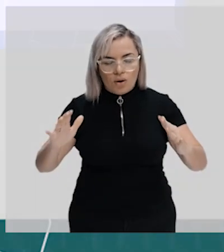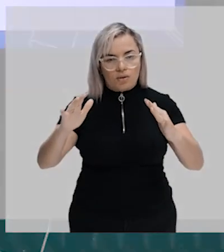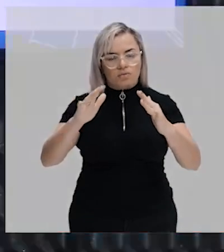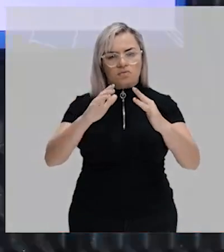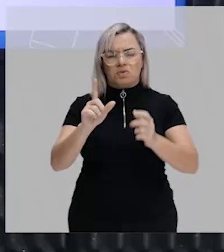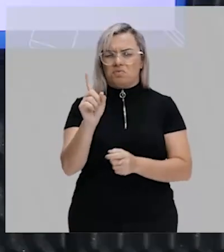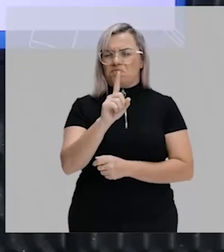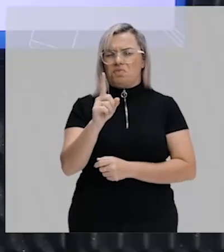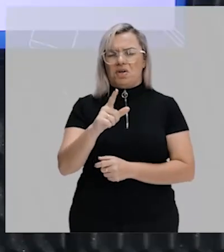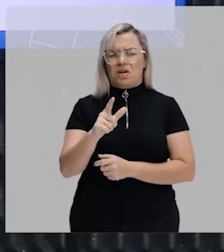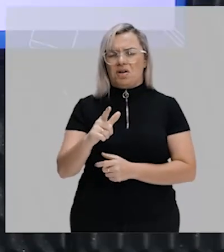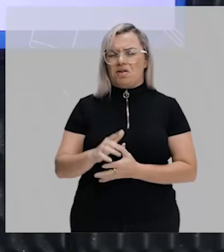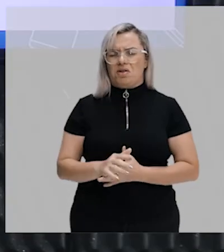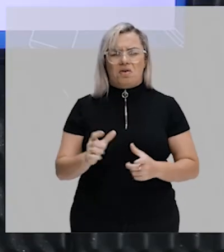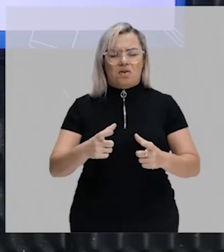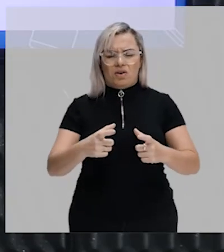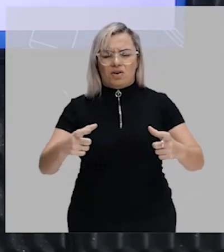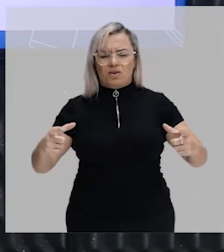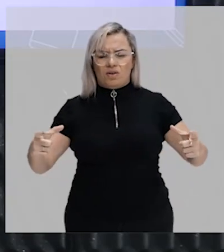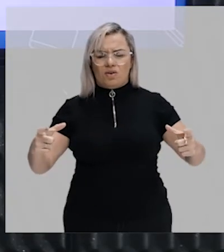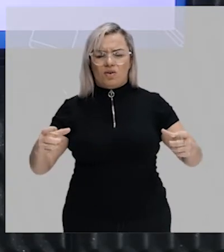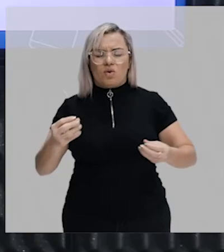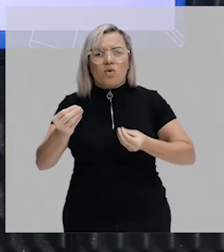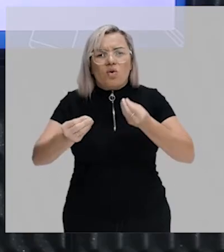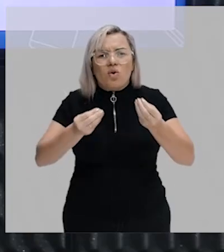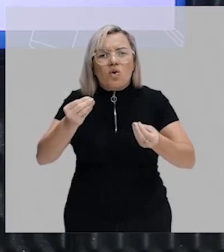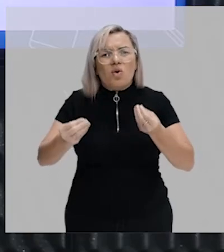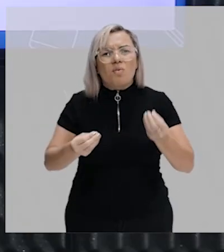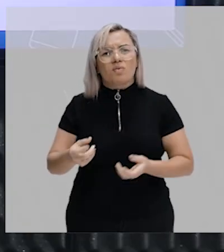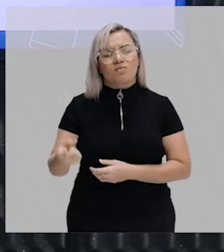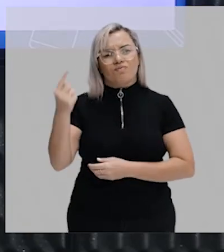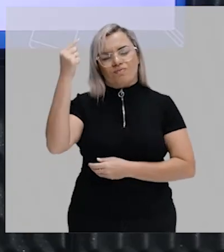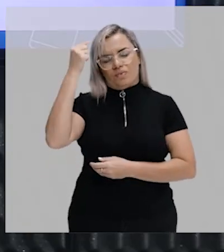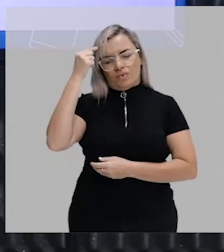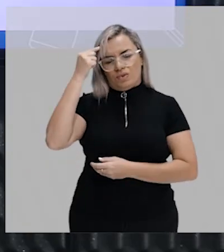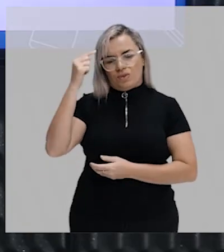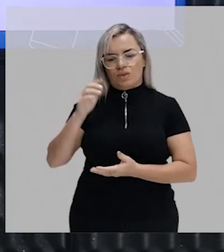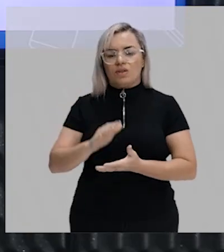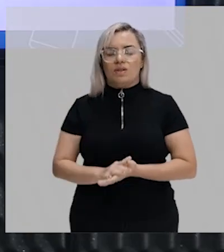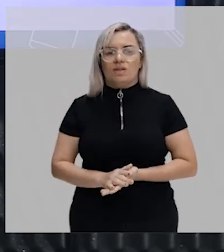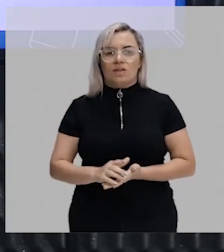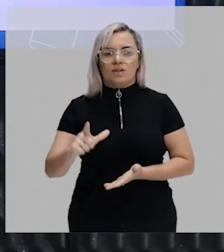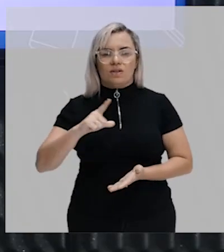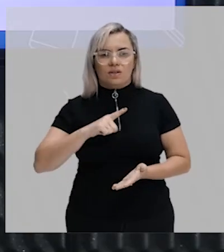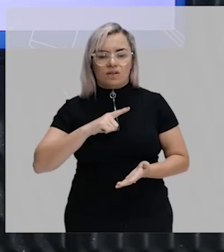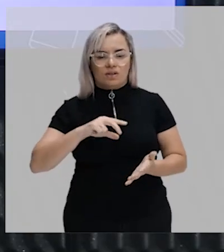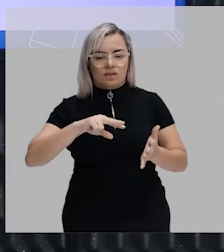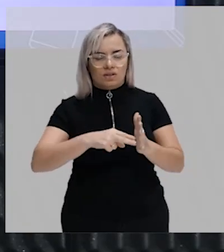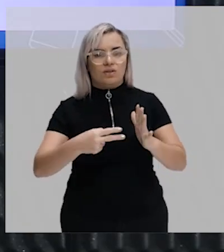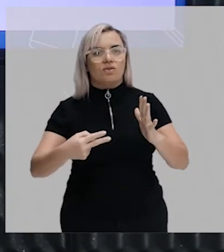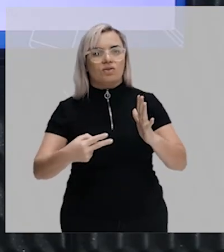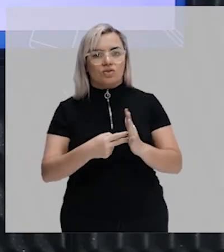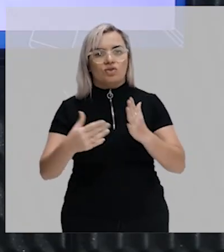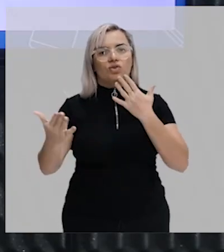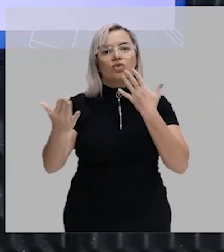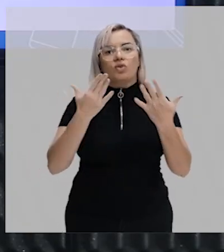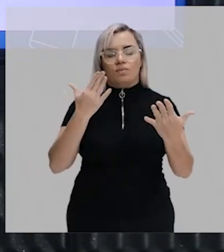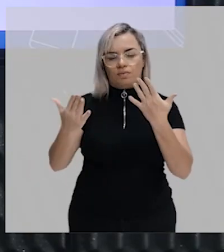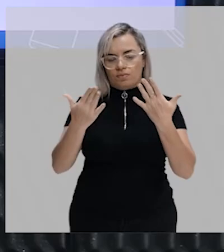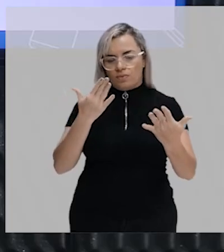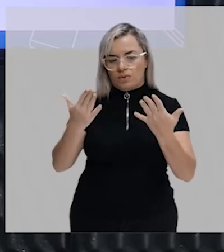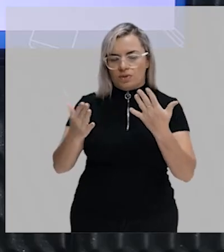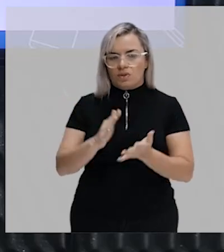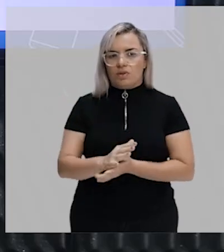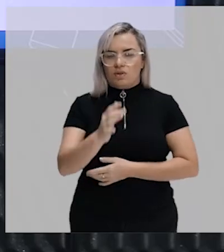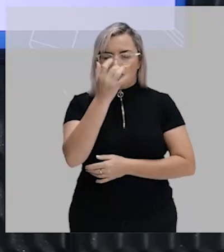era tão grande quanto imaginamos. Então, há aí o sentido de comparação. Essas são